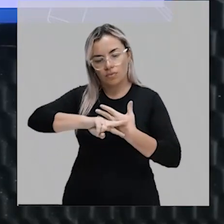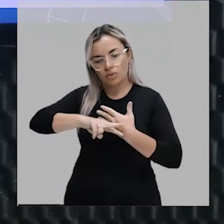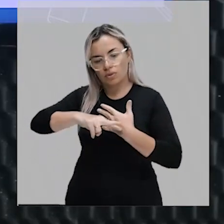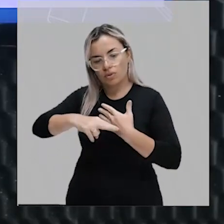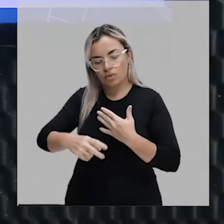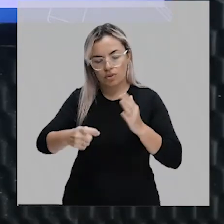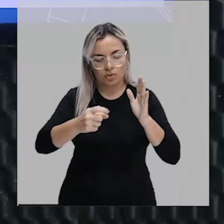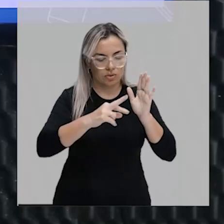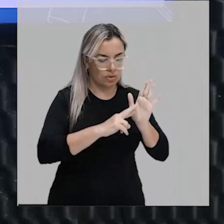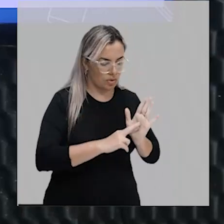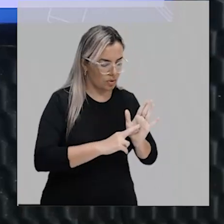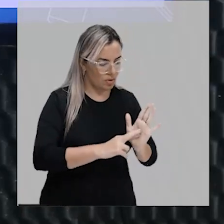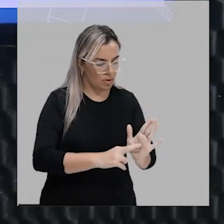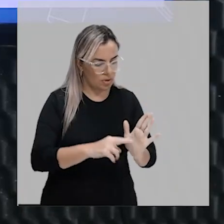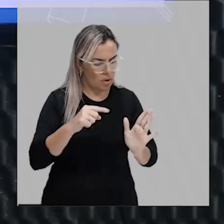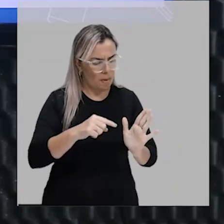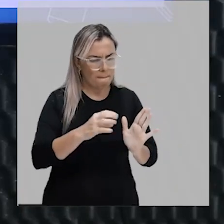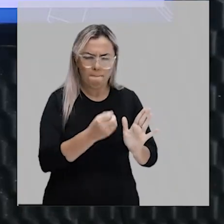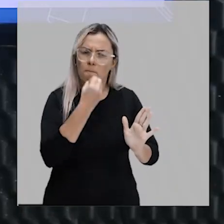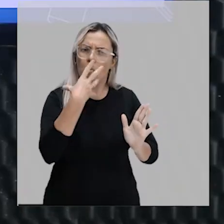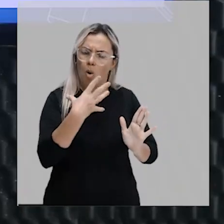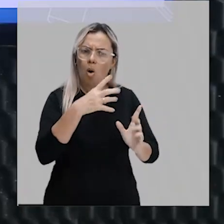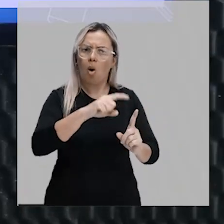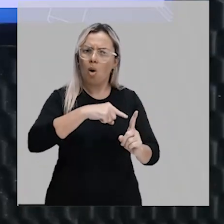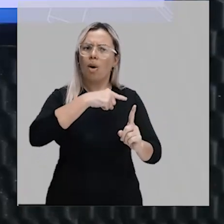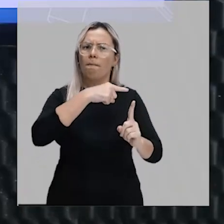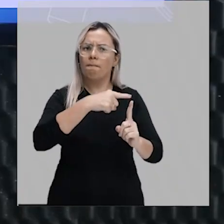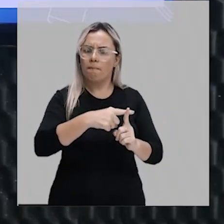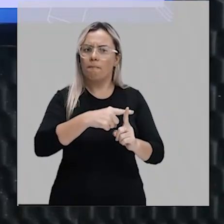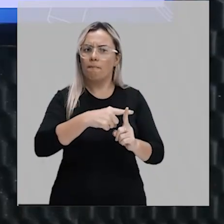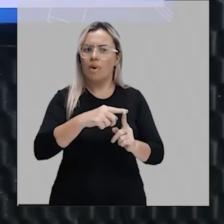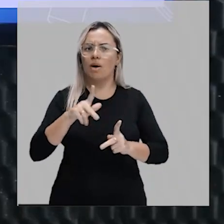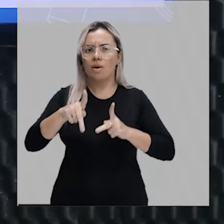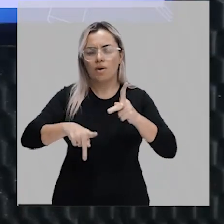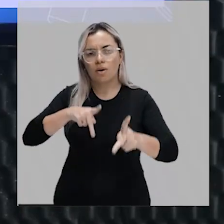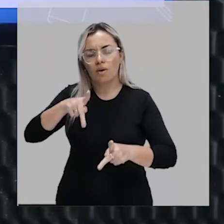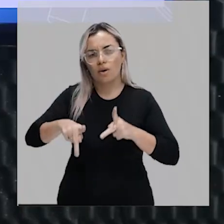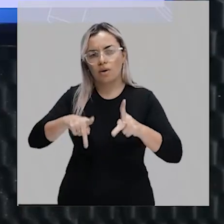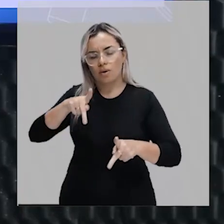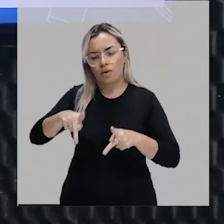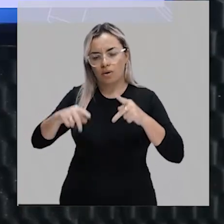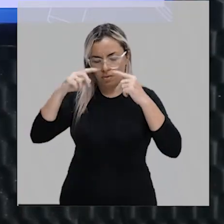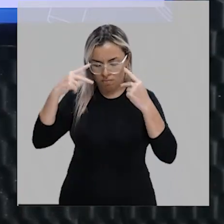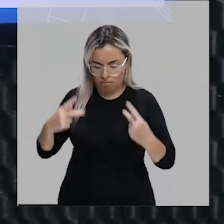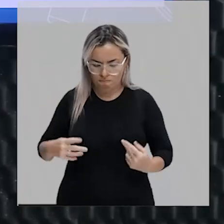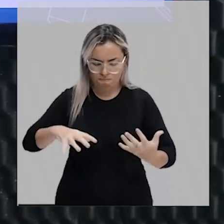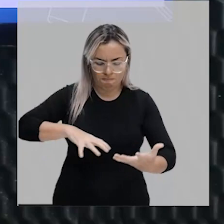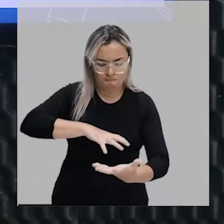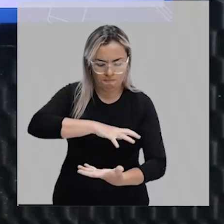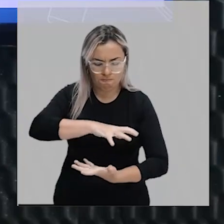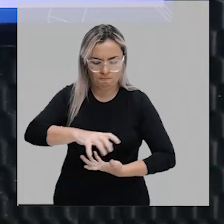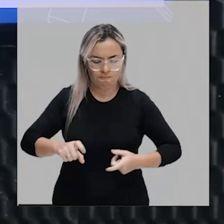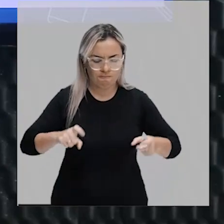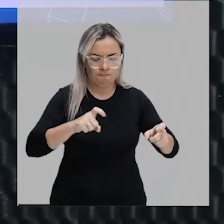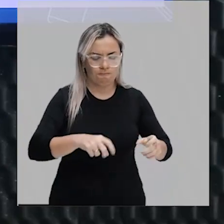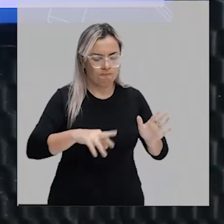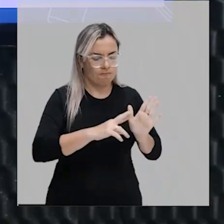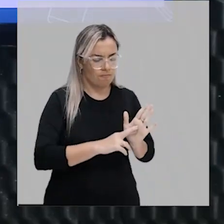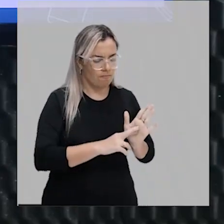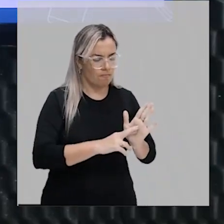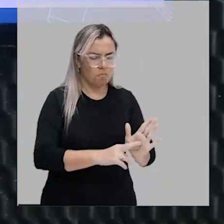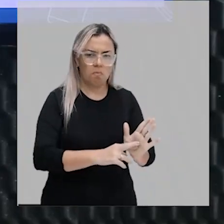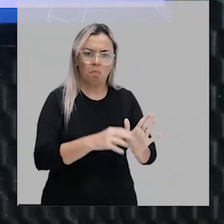representando algo muito positivo para a humanidade. Essa revolução agrícola, ela